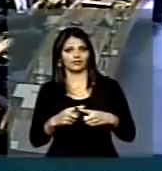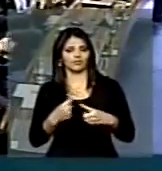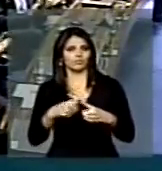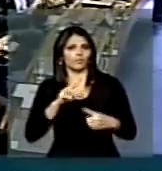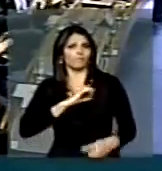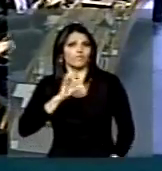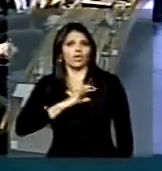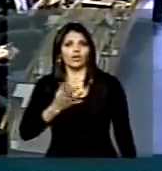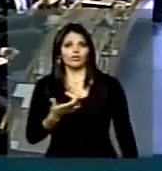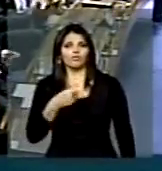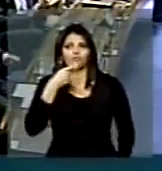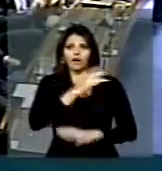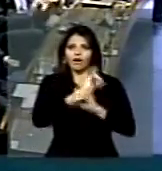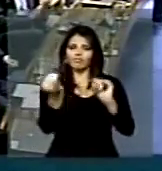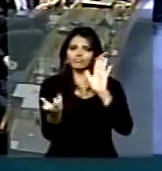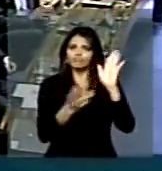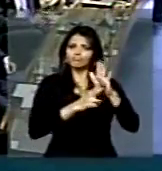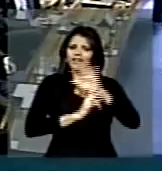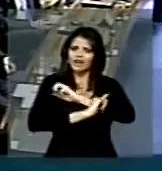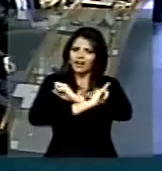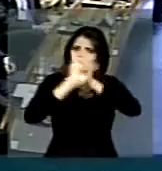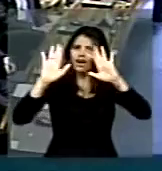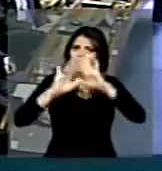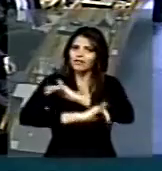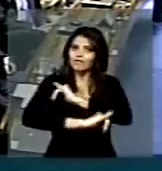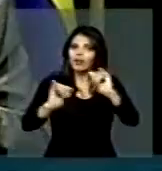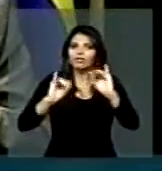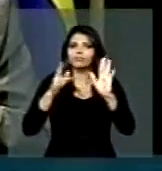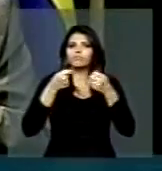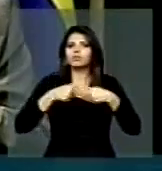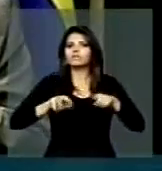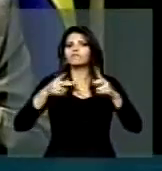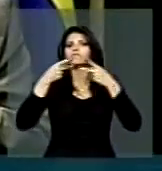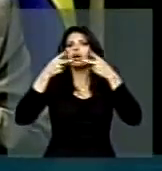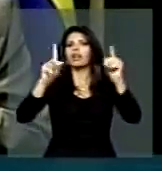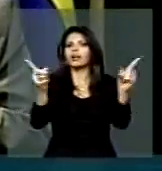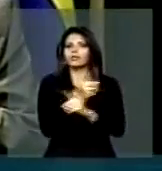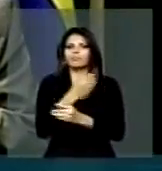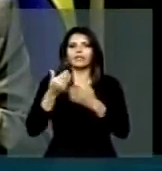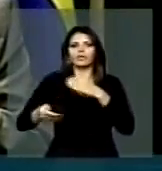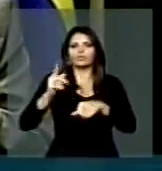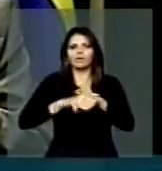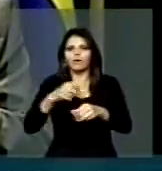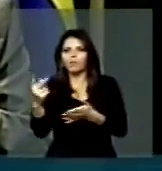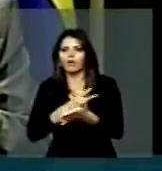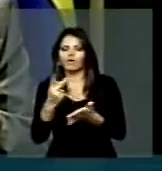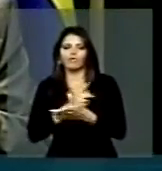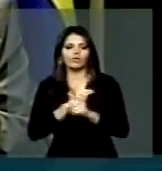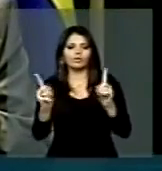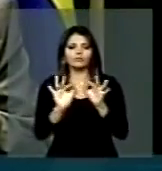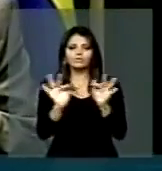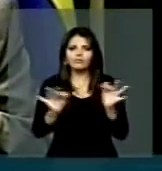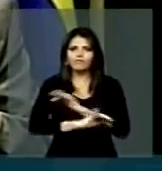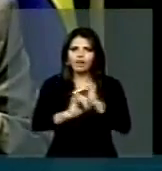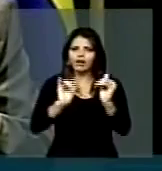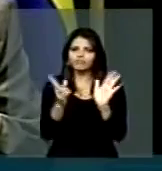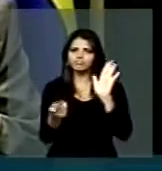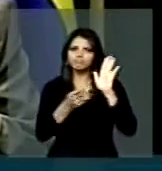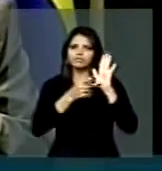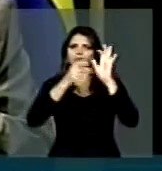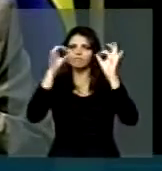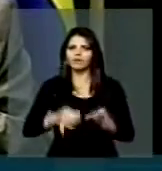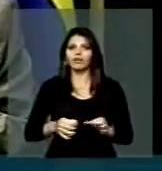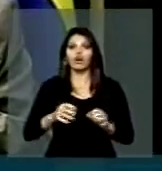que não dizer claramente ao país? Não precisa nem dizer perdemos tempo, erramos. Simplesmente dizer a verdade. Olha, tem